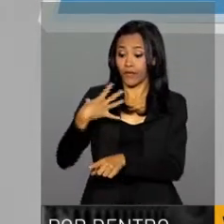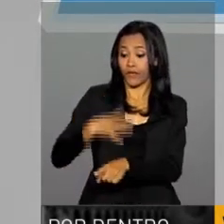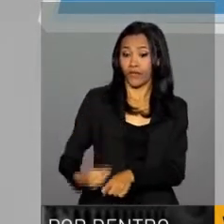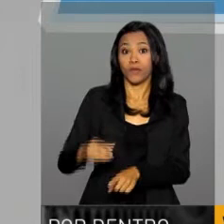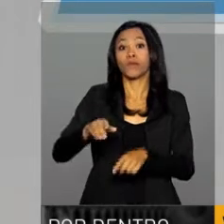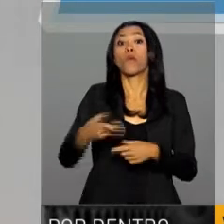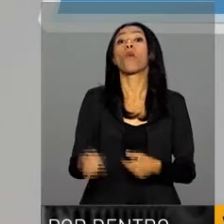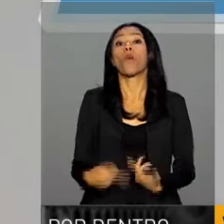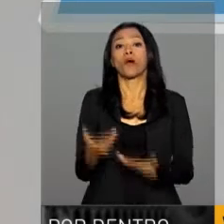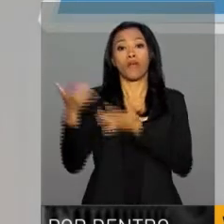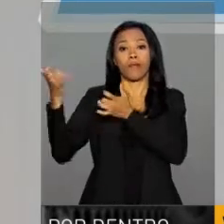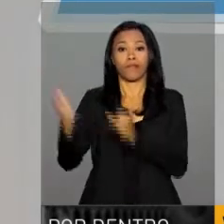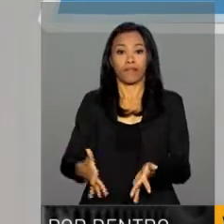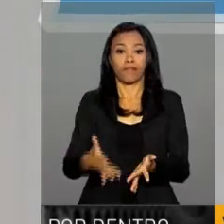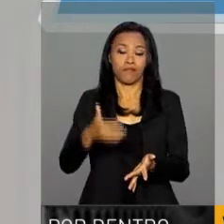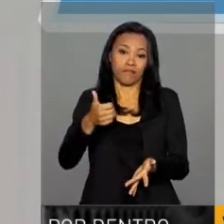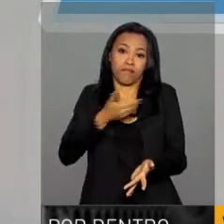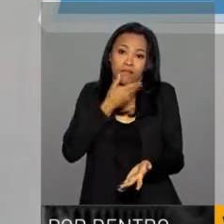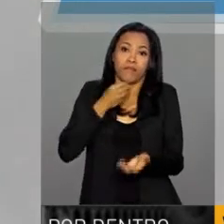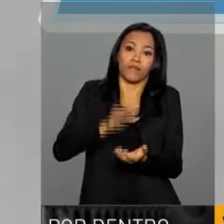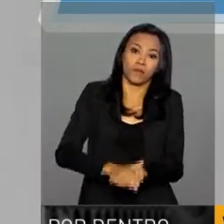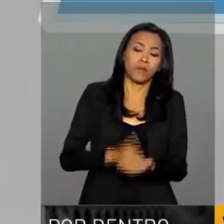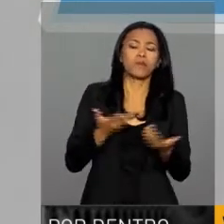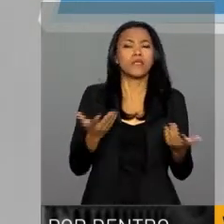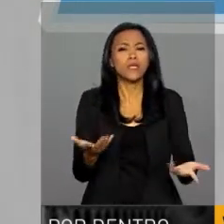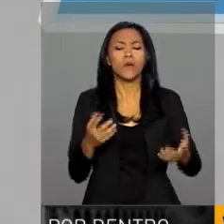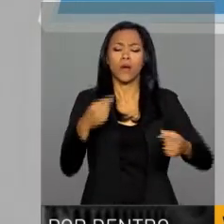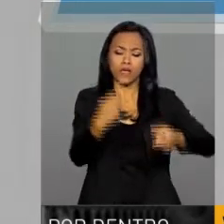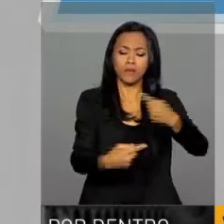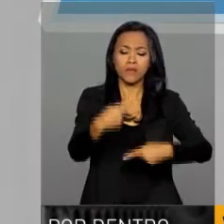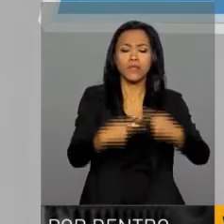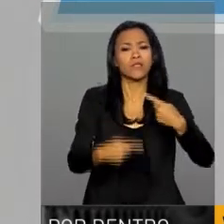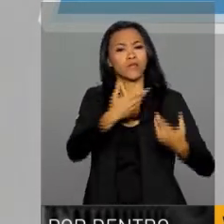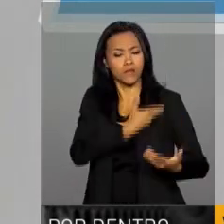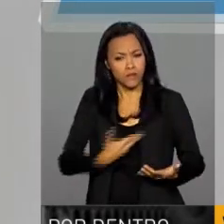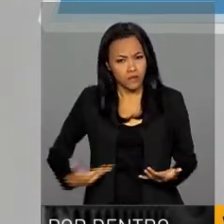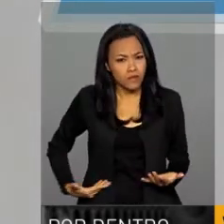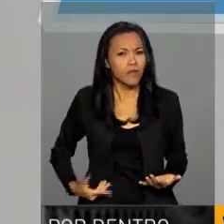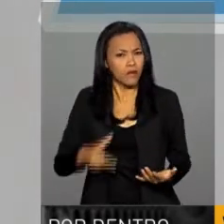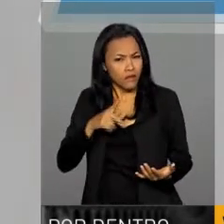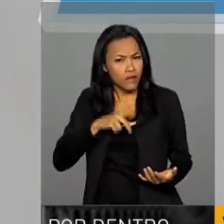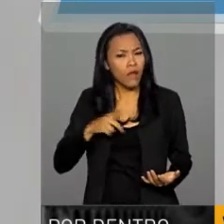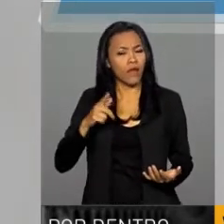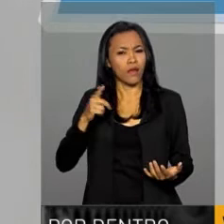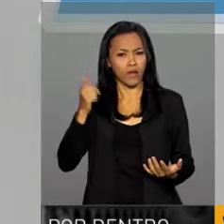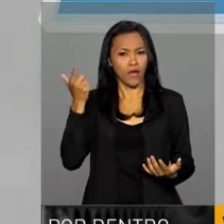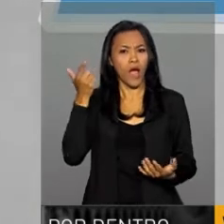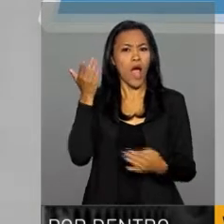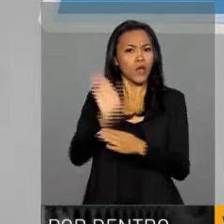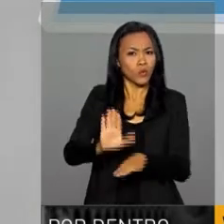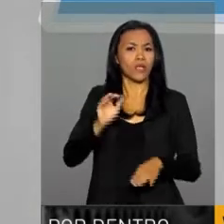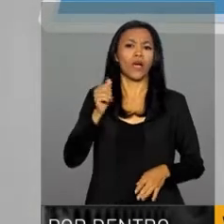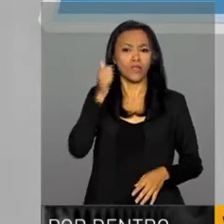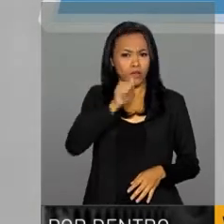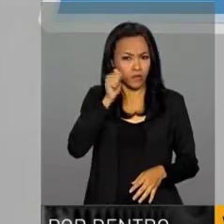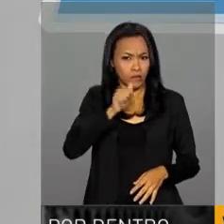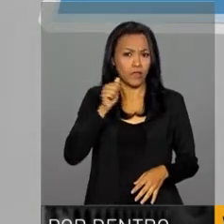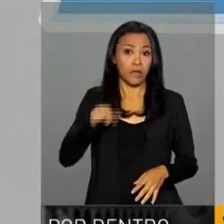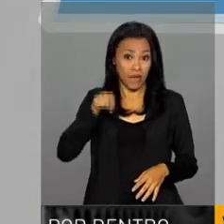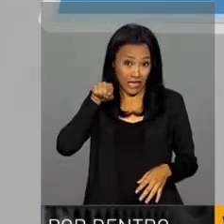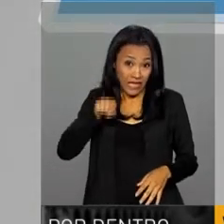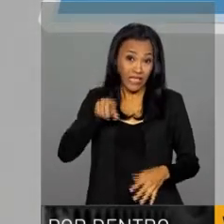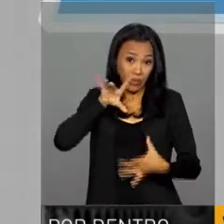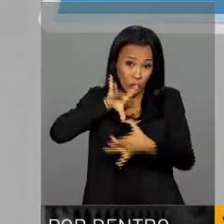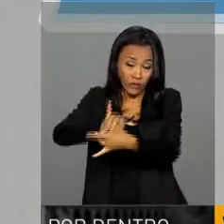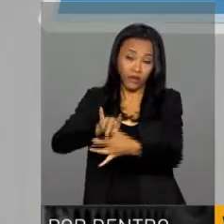pergunta o esforço das políticas públicas implementadas têm obtido resultados positivos para que a situação